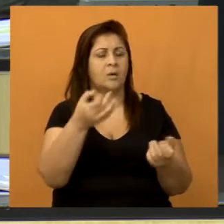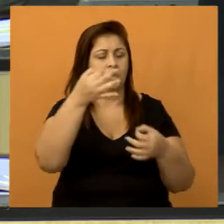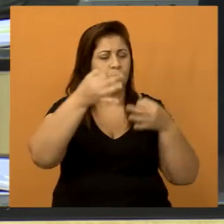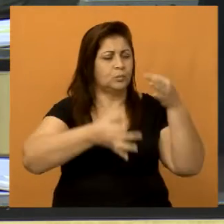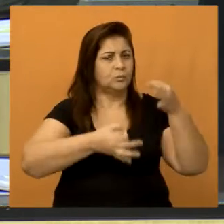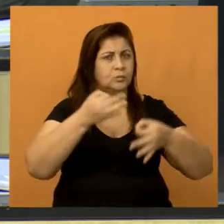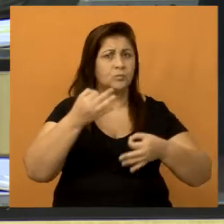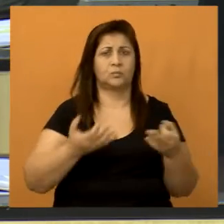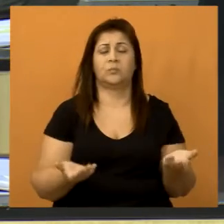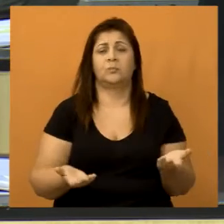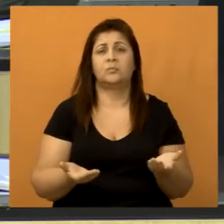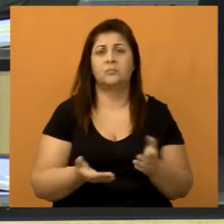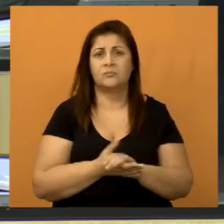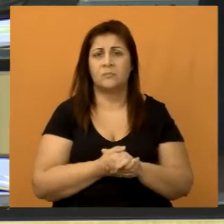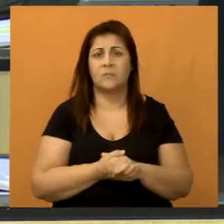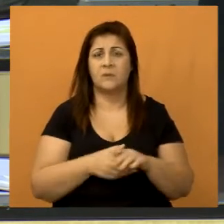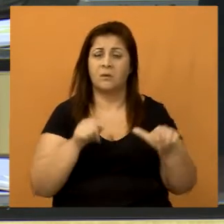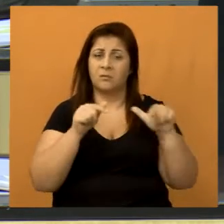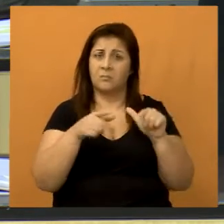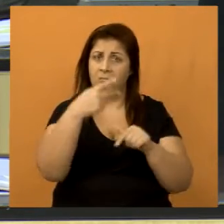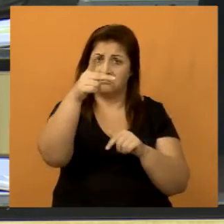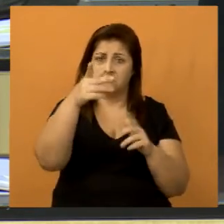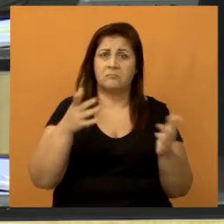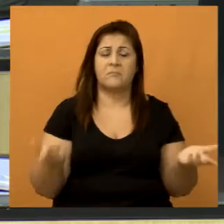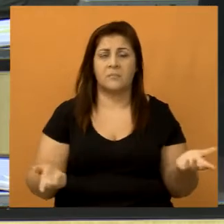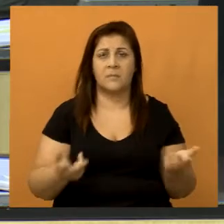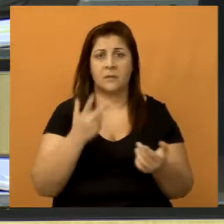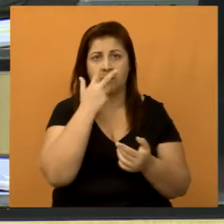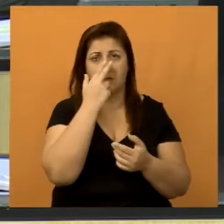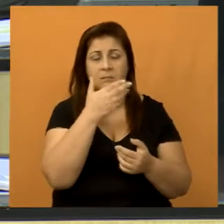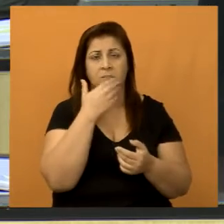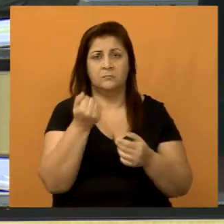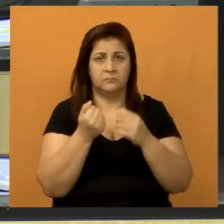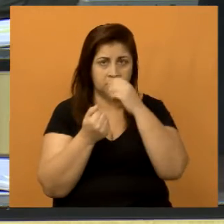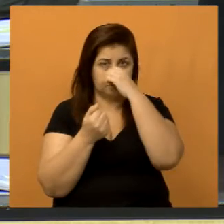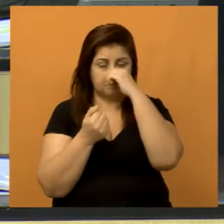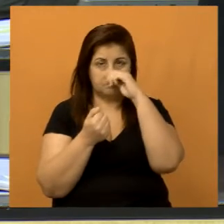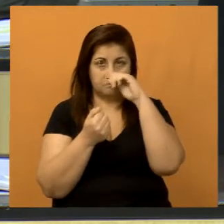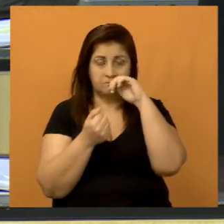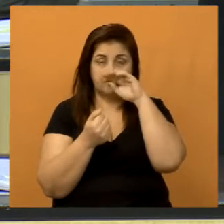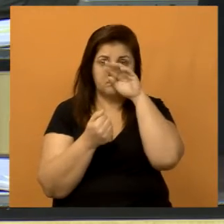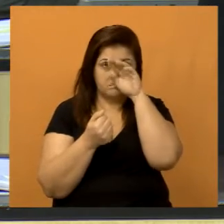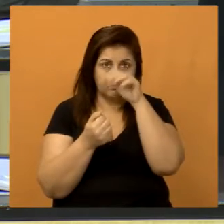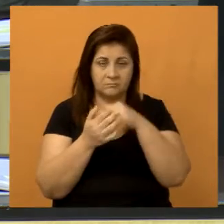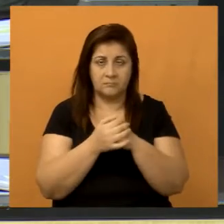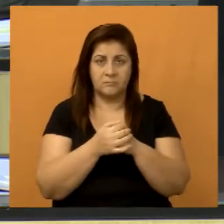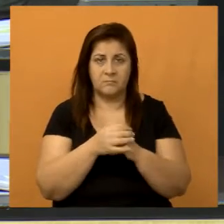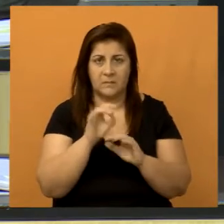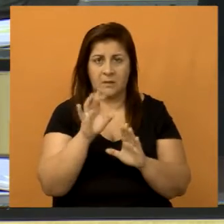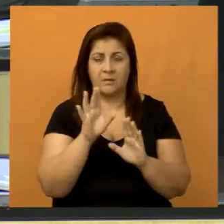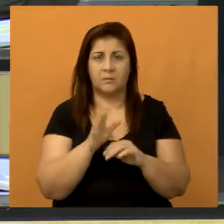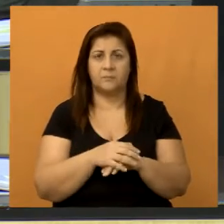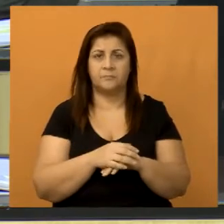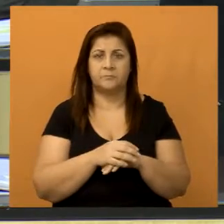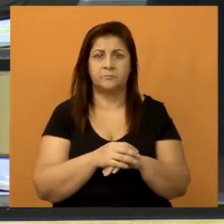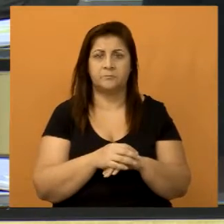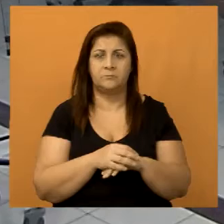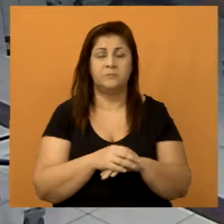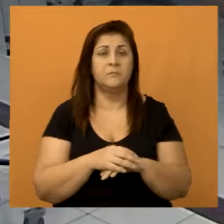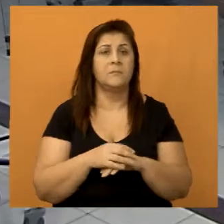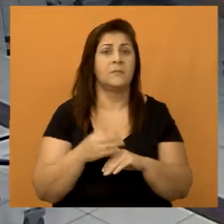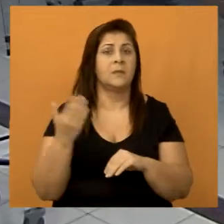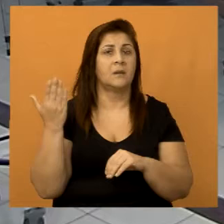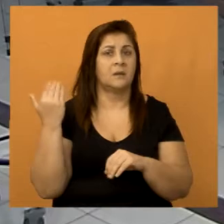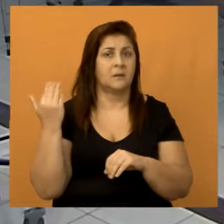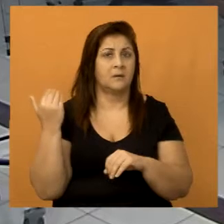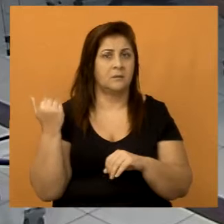justo e mais coerente ao que é o trabalho de vocês. Eu acho que seria o ideal, de repente, uma audiência. Só te interrompendo um pouquinho, assim. a gente, a